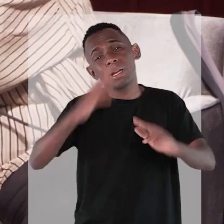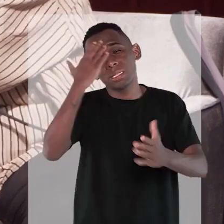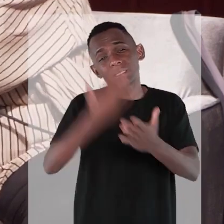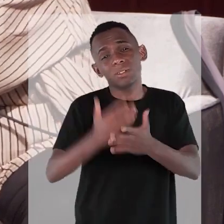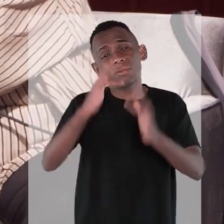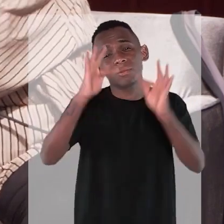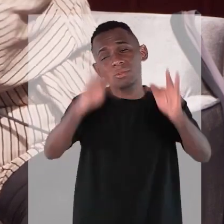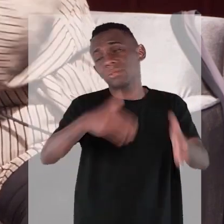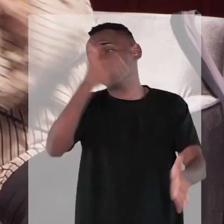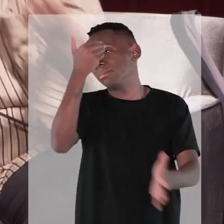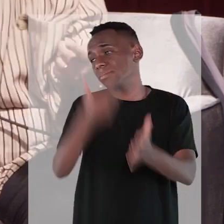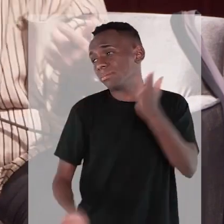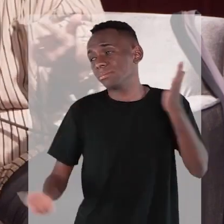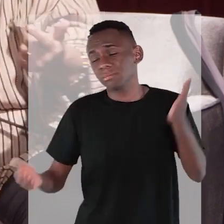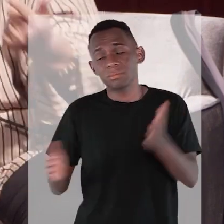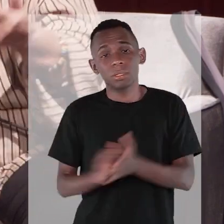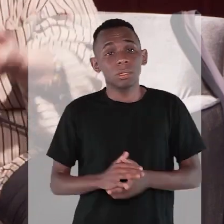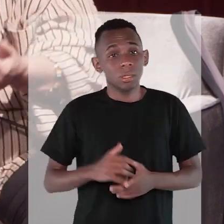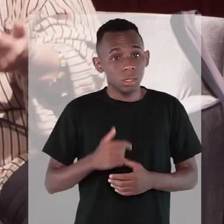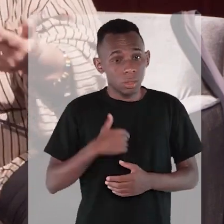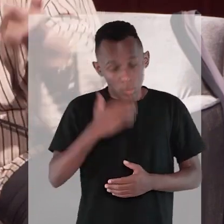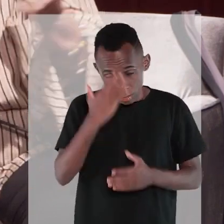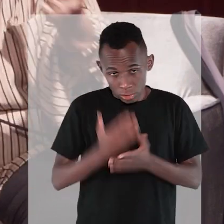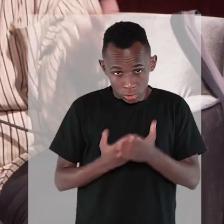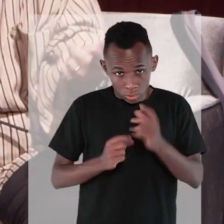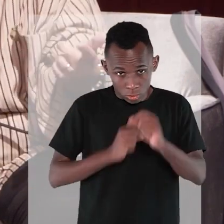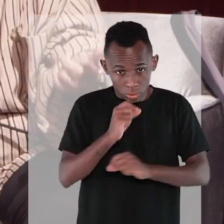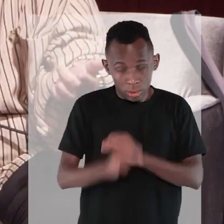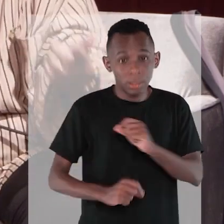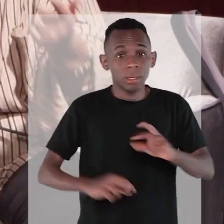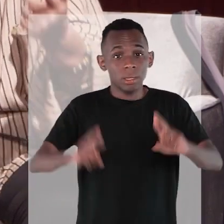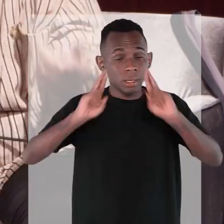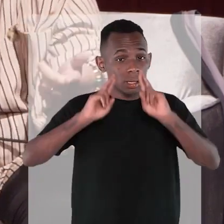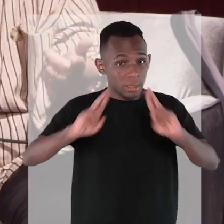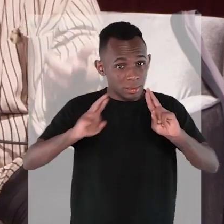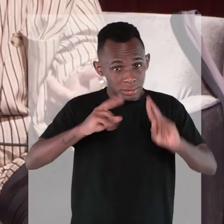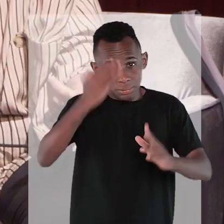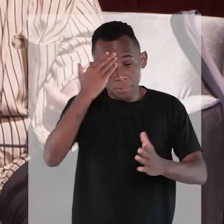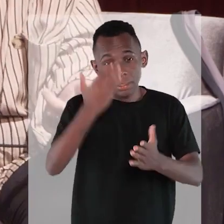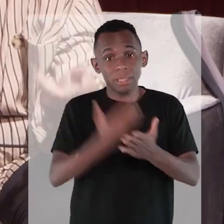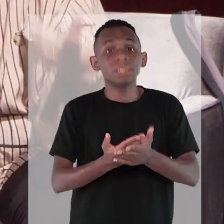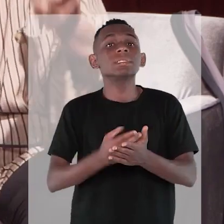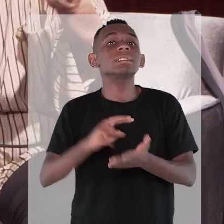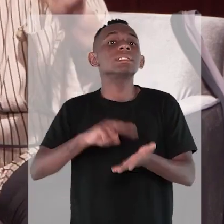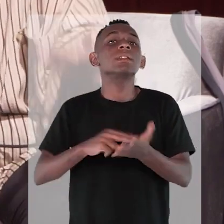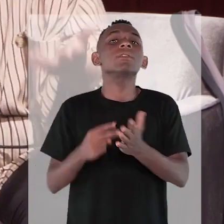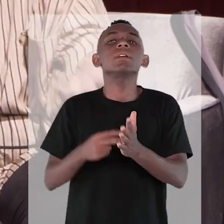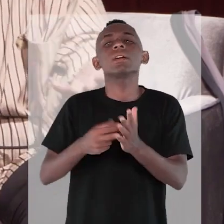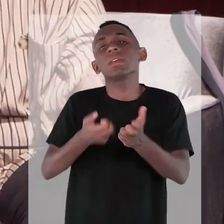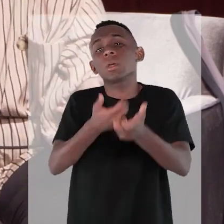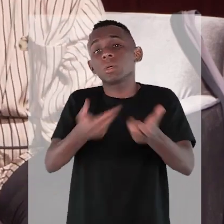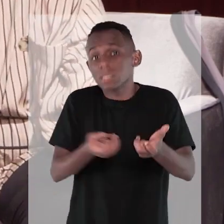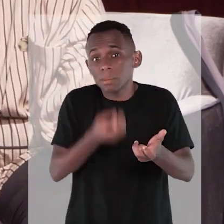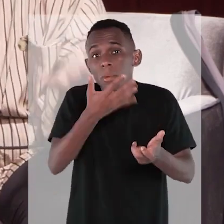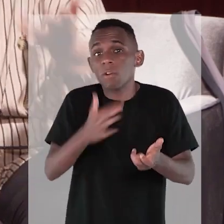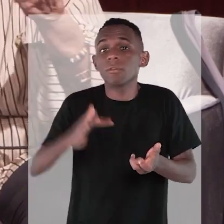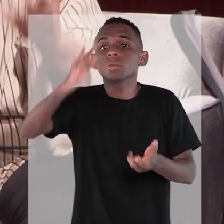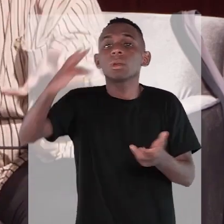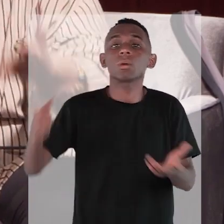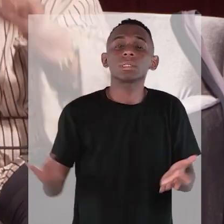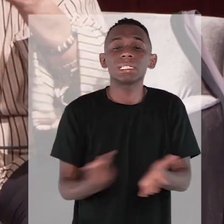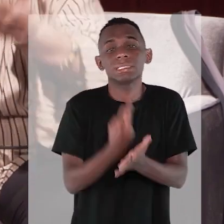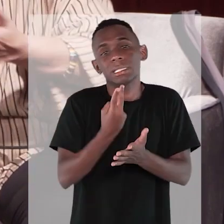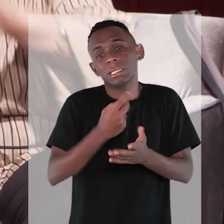o Newton, que roubou do Hobbes, que a esperança é a certeza incerta sobre um bem que virá. Então, se ela é incerta,